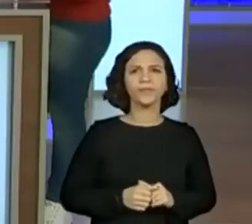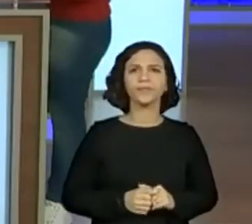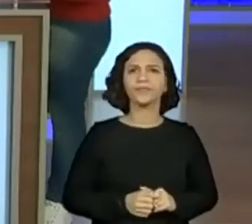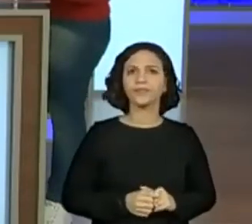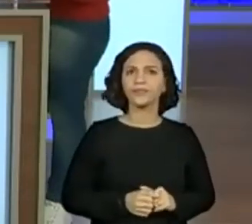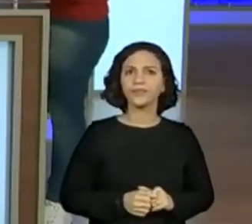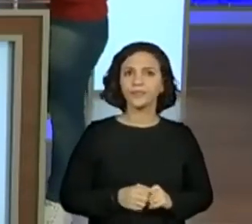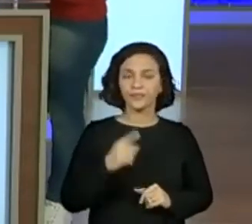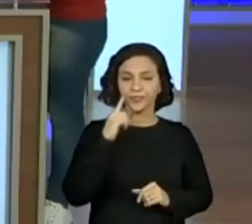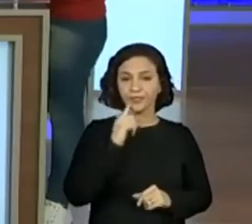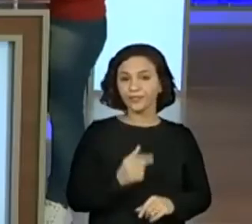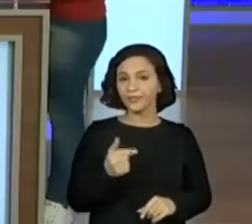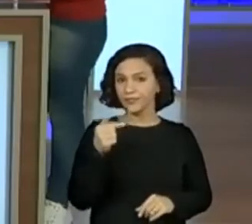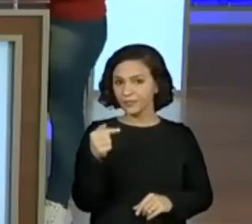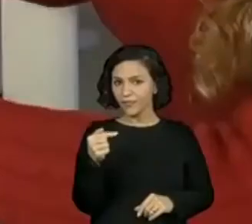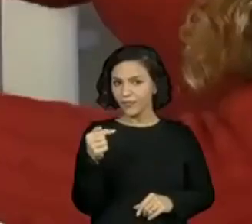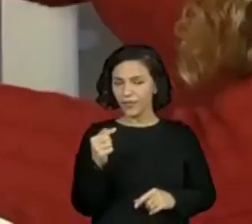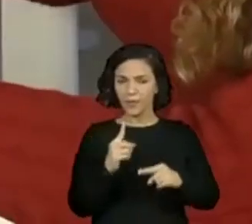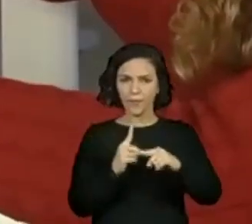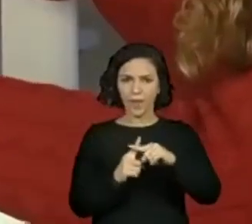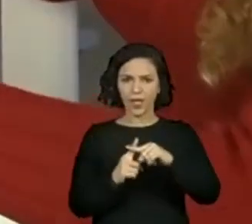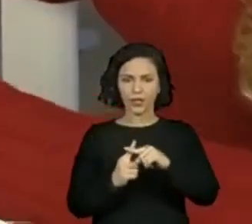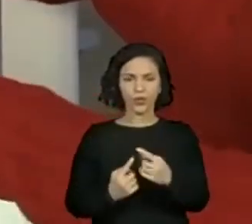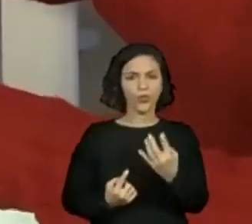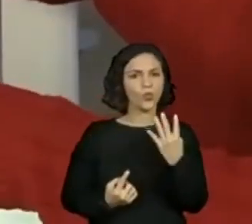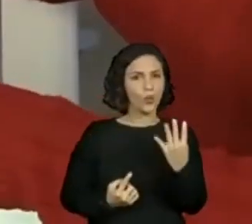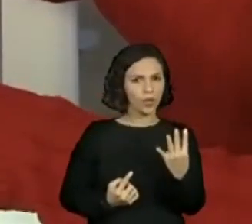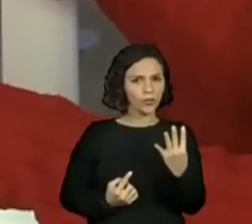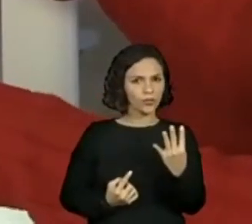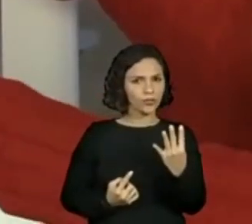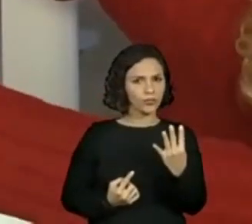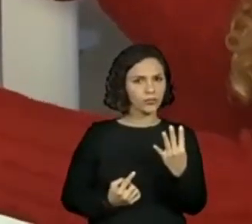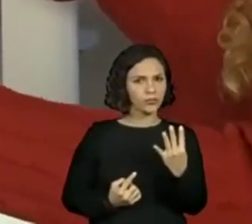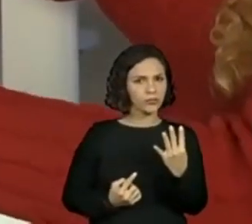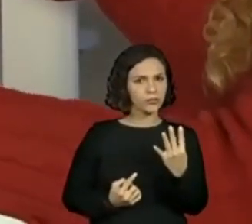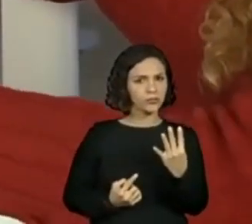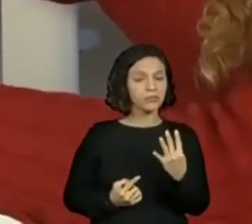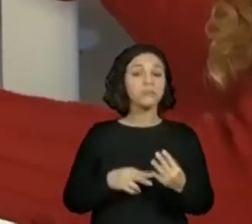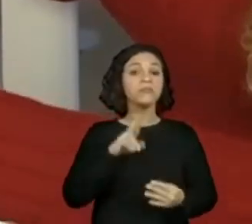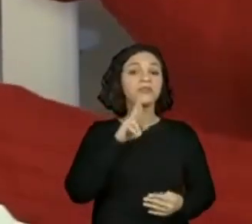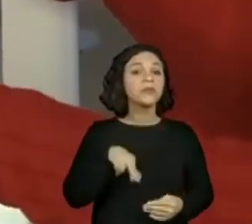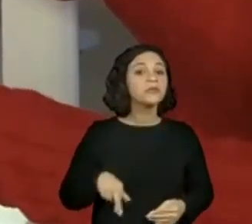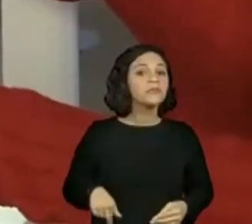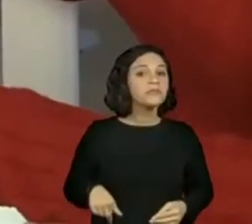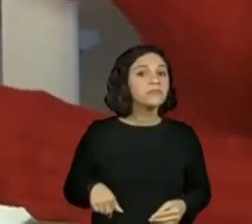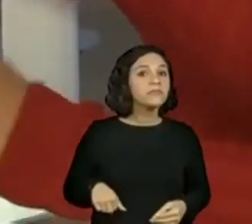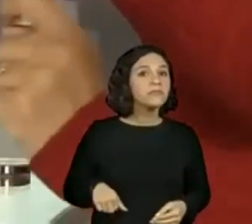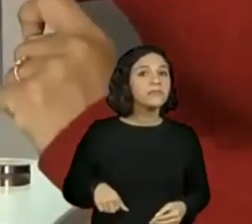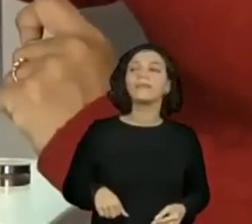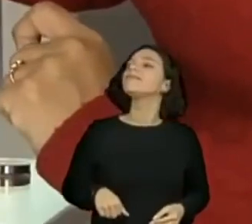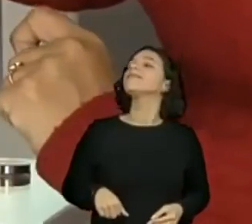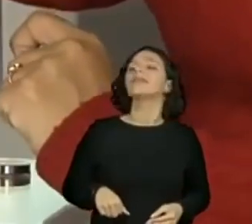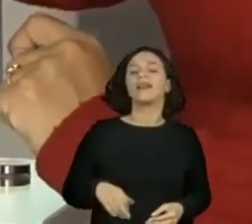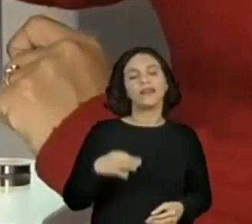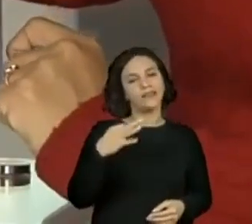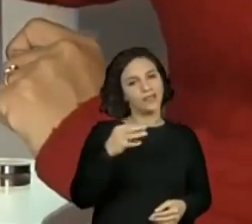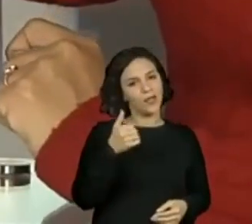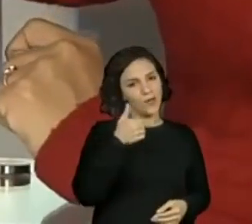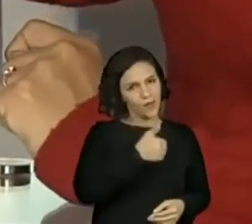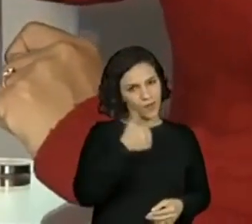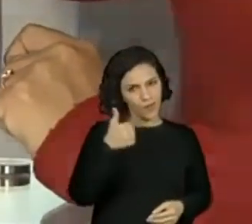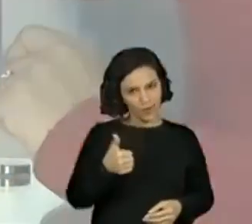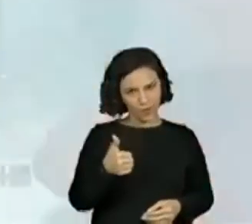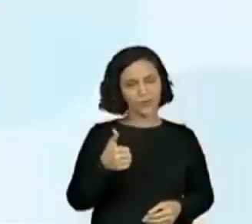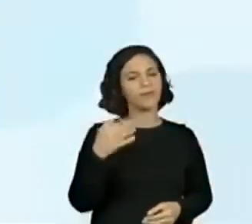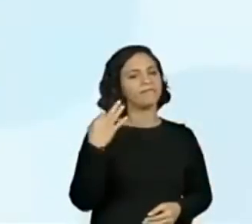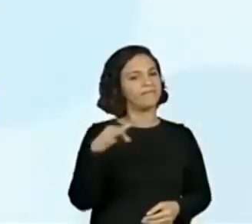rapidinho. 7 mais 4, então. Isso. 7 mais 4. Lembrando igual. De apertar o igual,